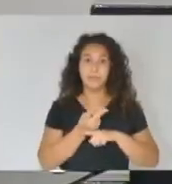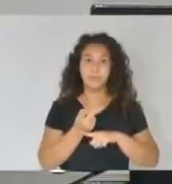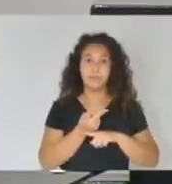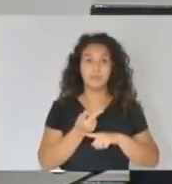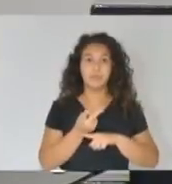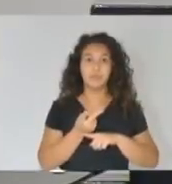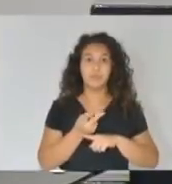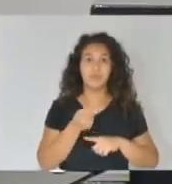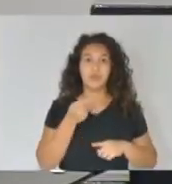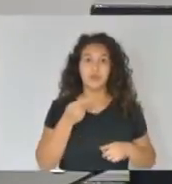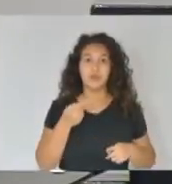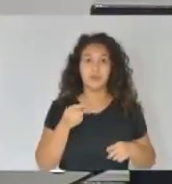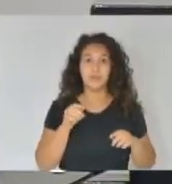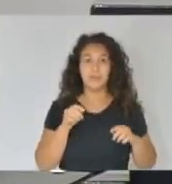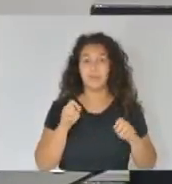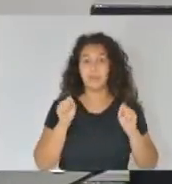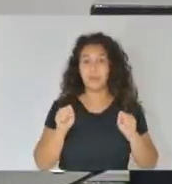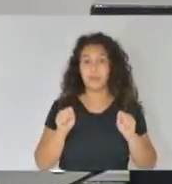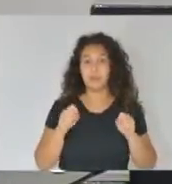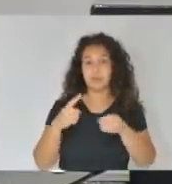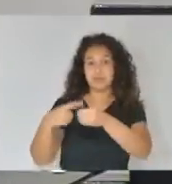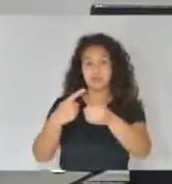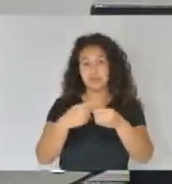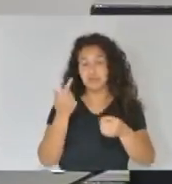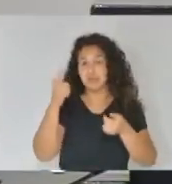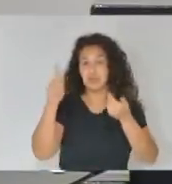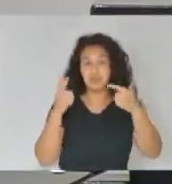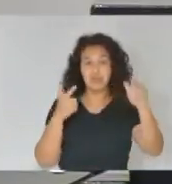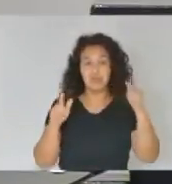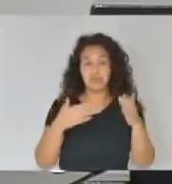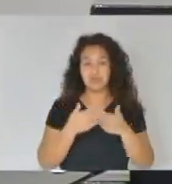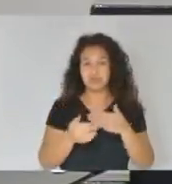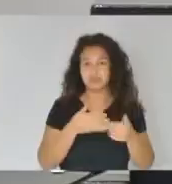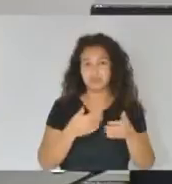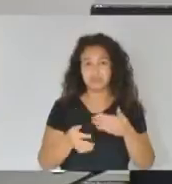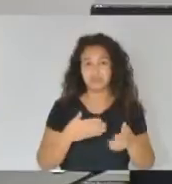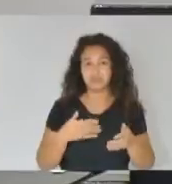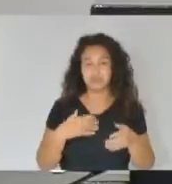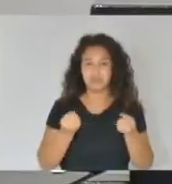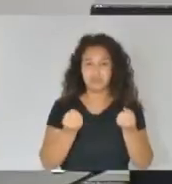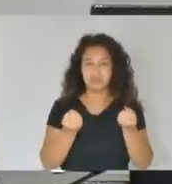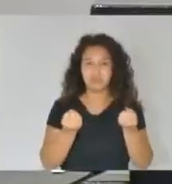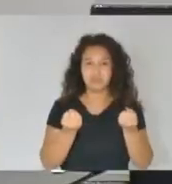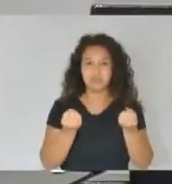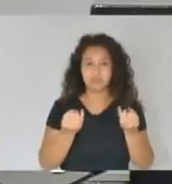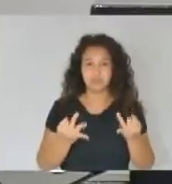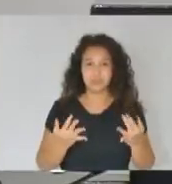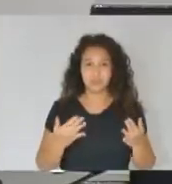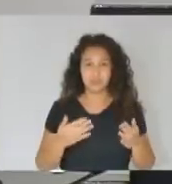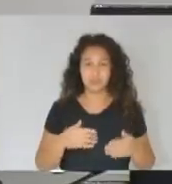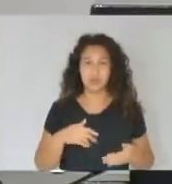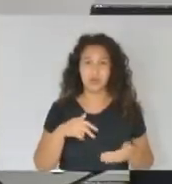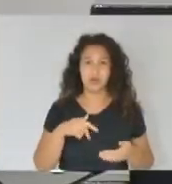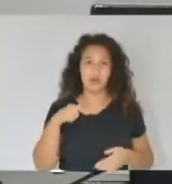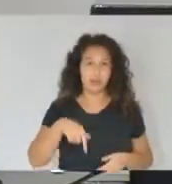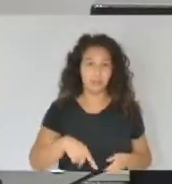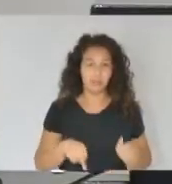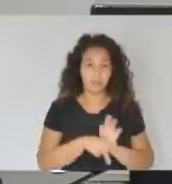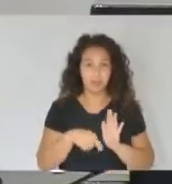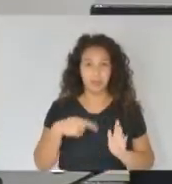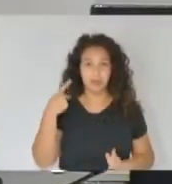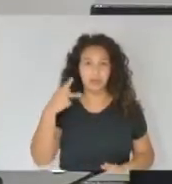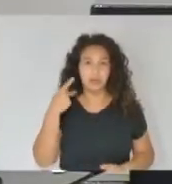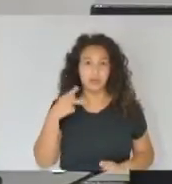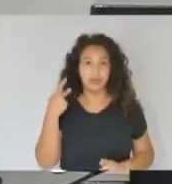seja desta região, possa eu e outros deputados que compõem, inclusive, uma frente parlamentar na defesa do Planalto Norte de